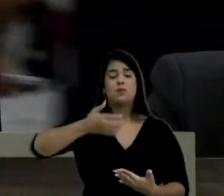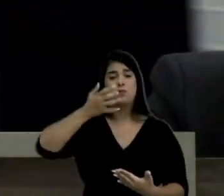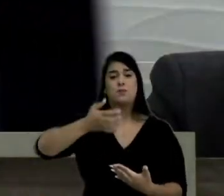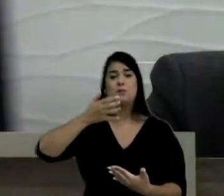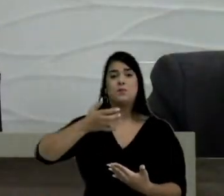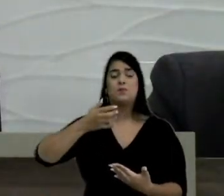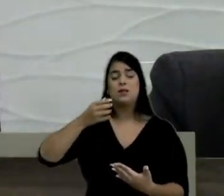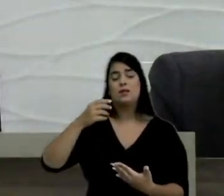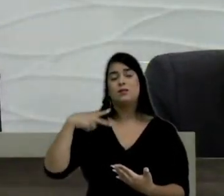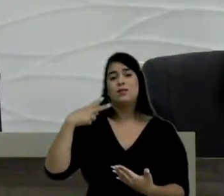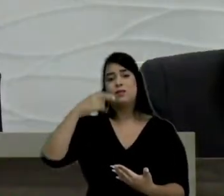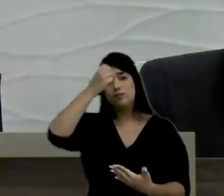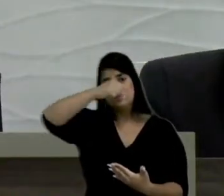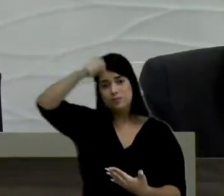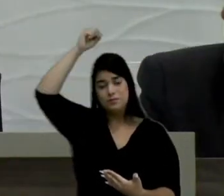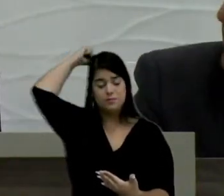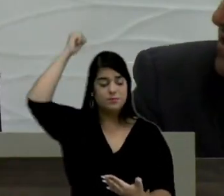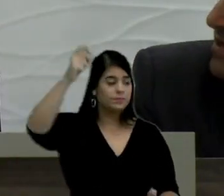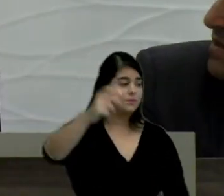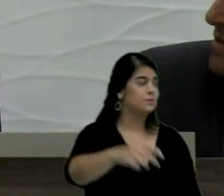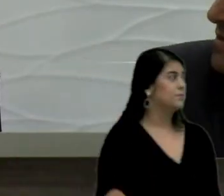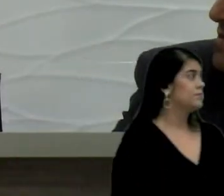palavra Vereador C do